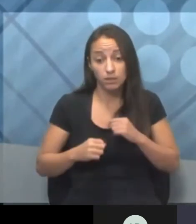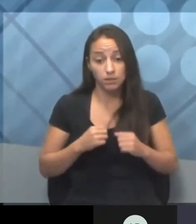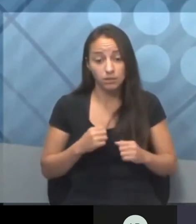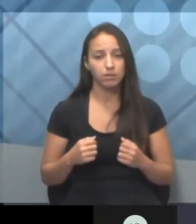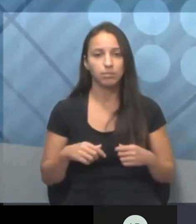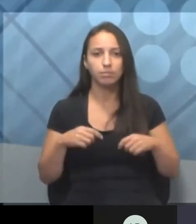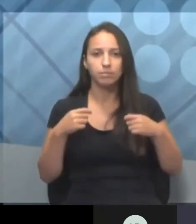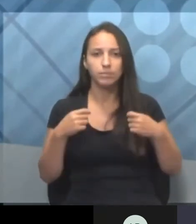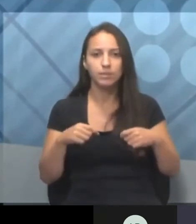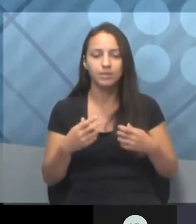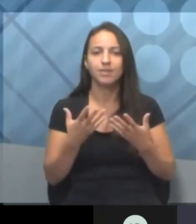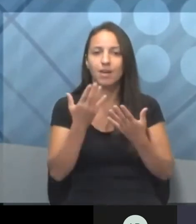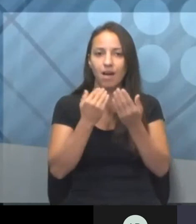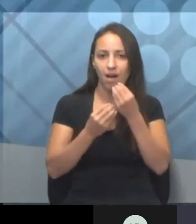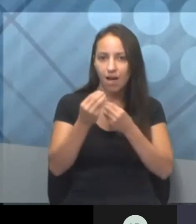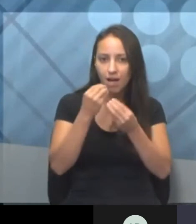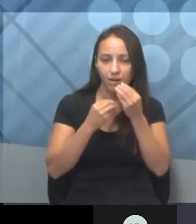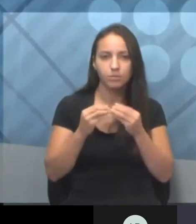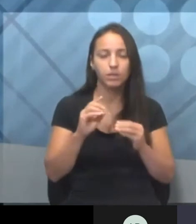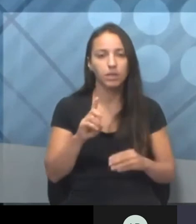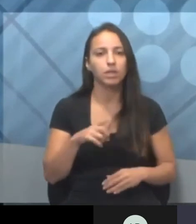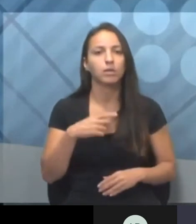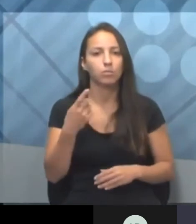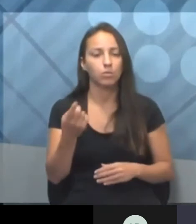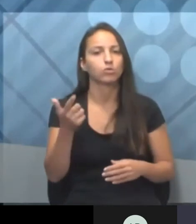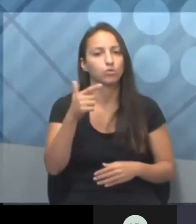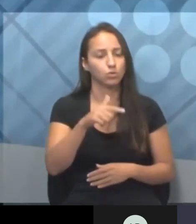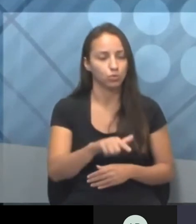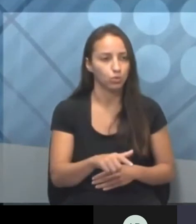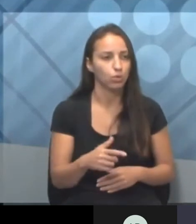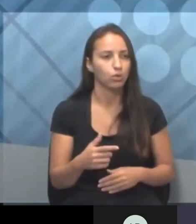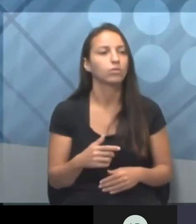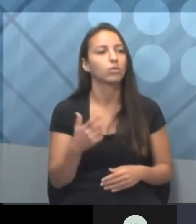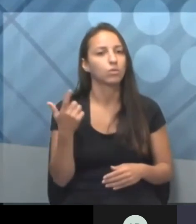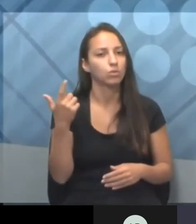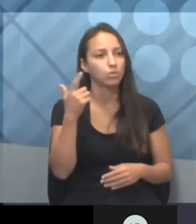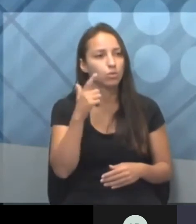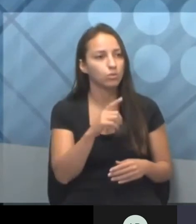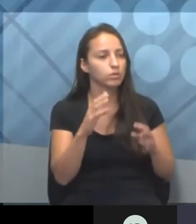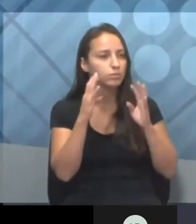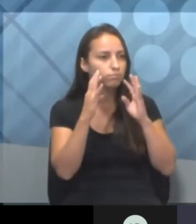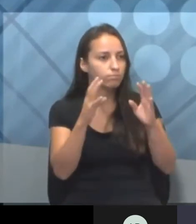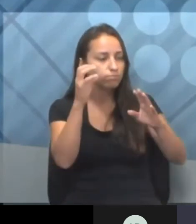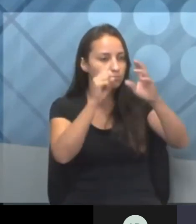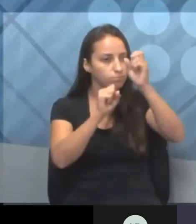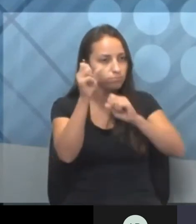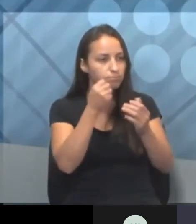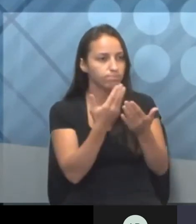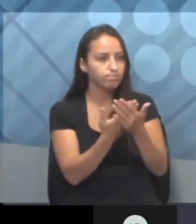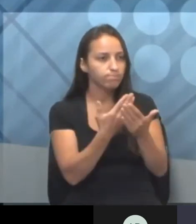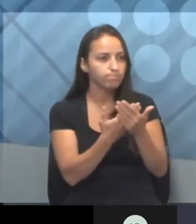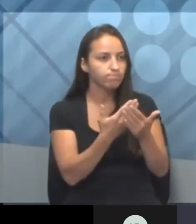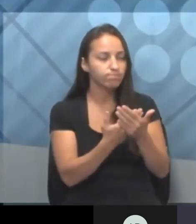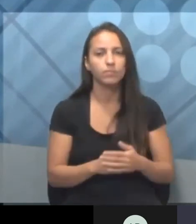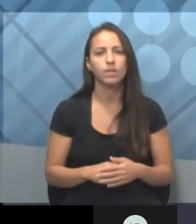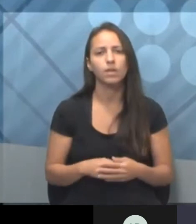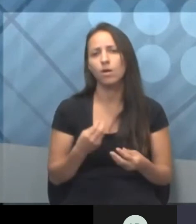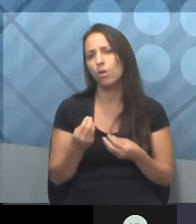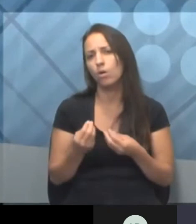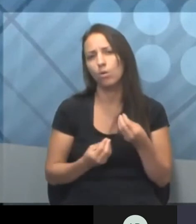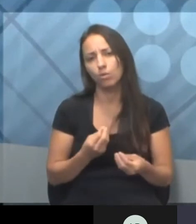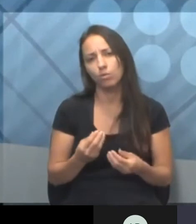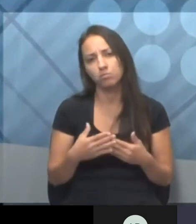intervalo, ela precisa se alimentar também para depois novamente estar disponível para o outro período de aulas, né? Então, como é que